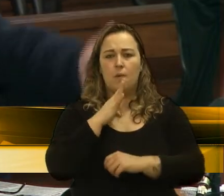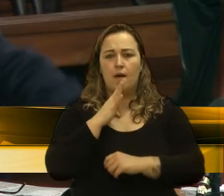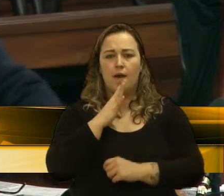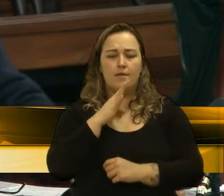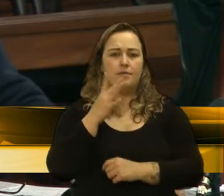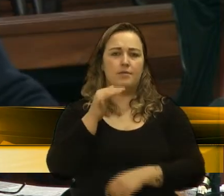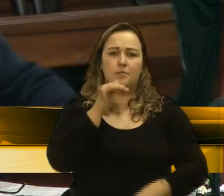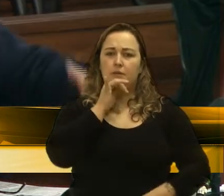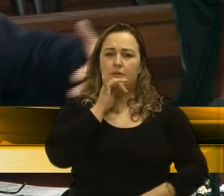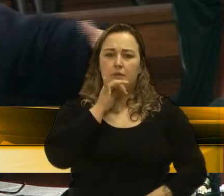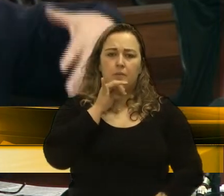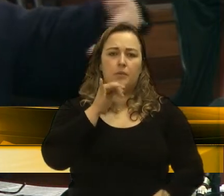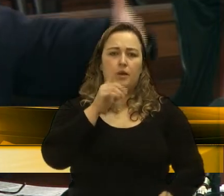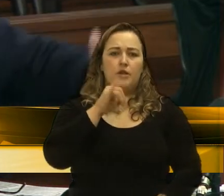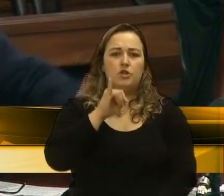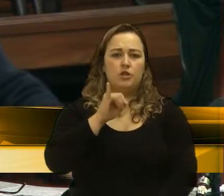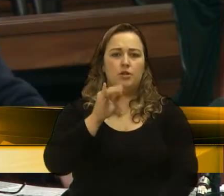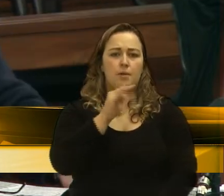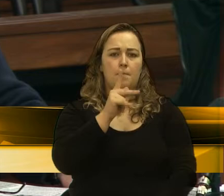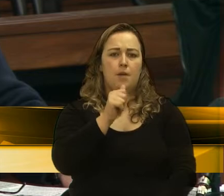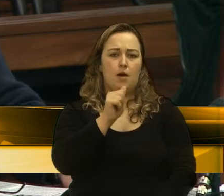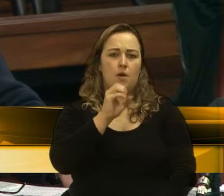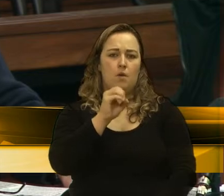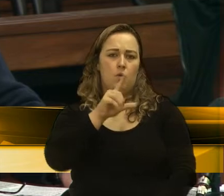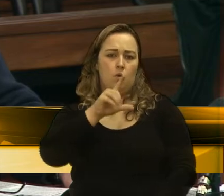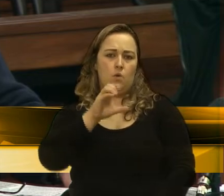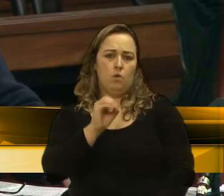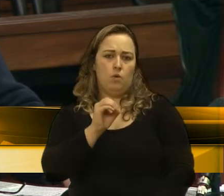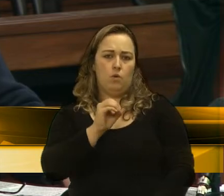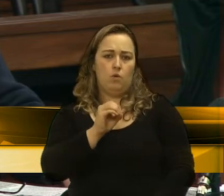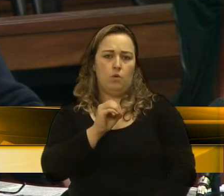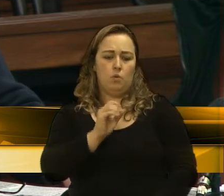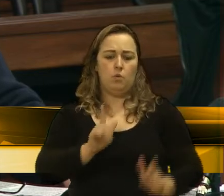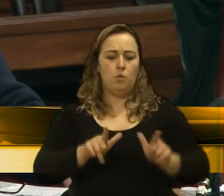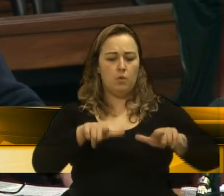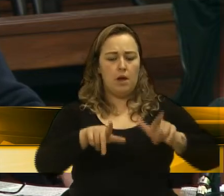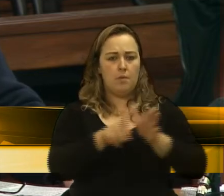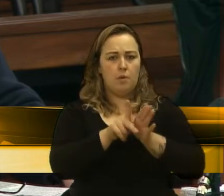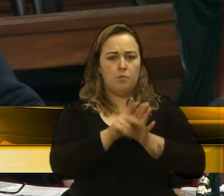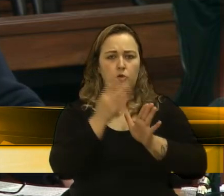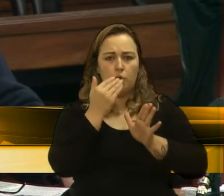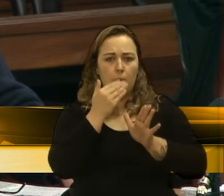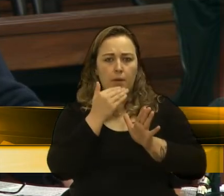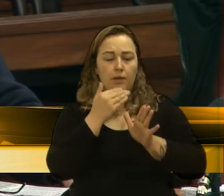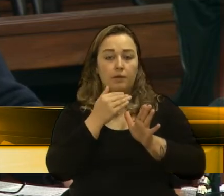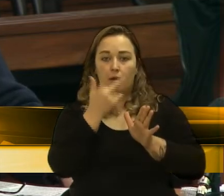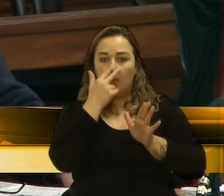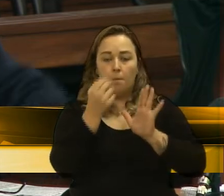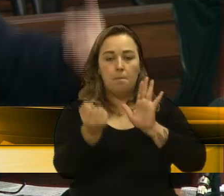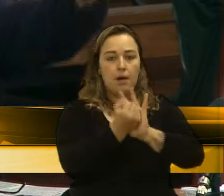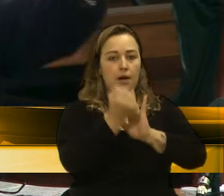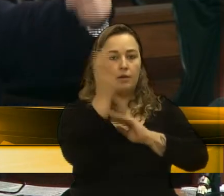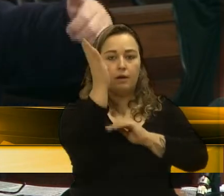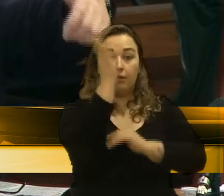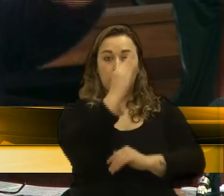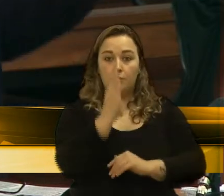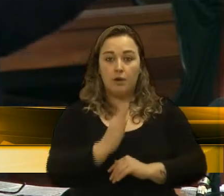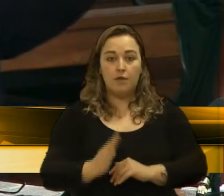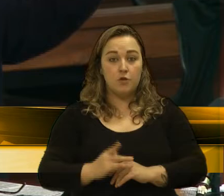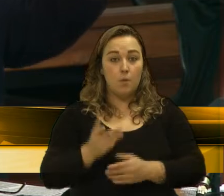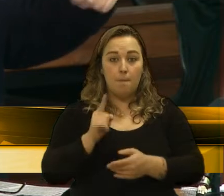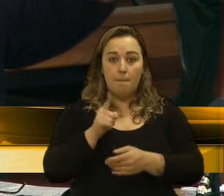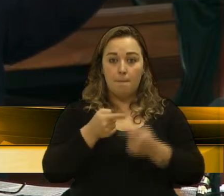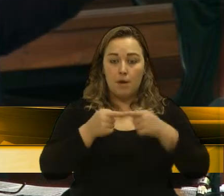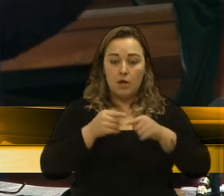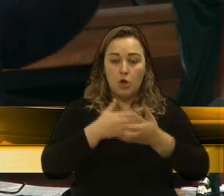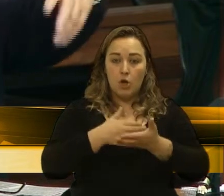Agora, a de Paolo também se tornou tradicional, né, no Brasil inteiro, né? Mas todo mundo se tive em Caxias, fui lá na